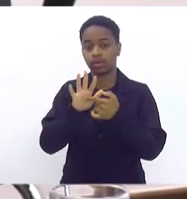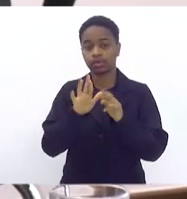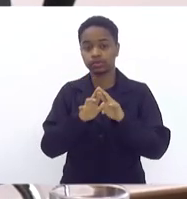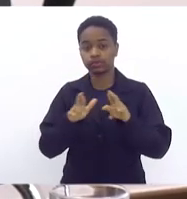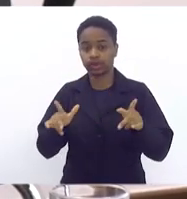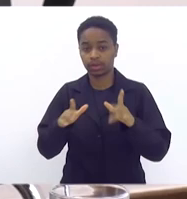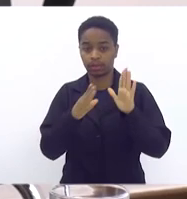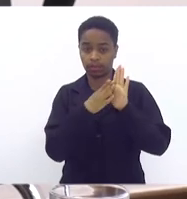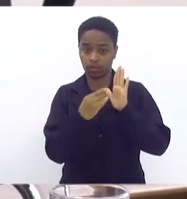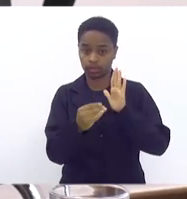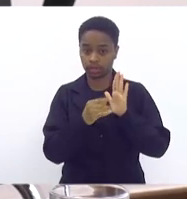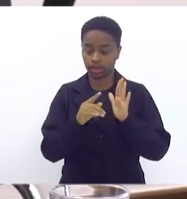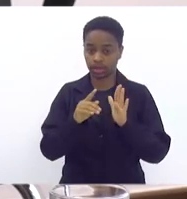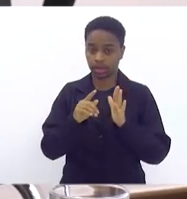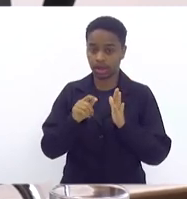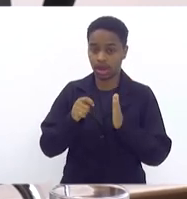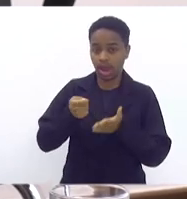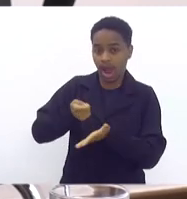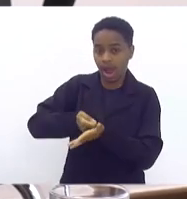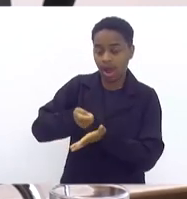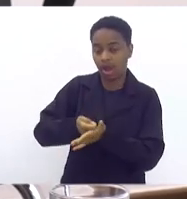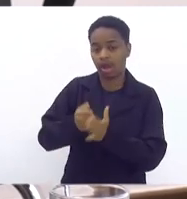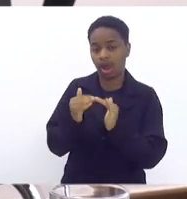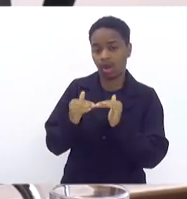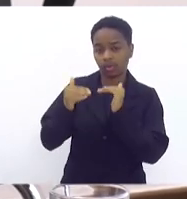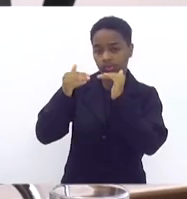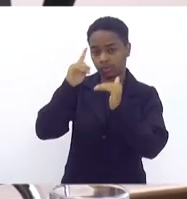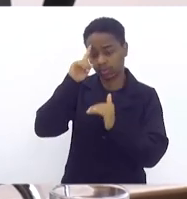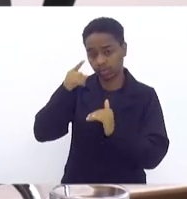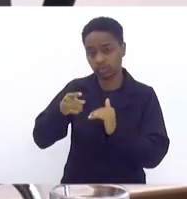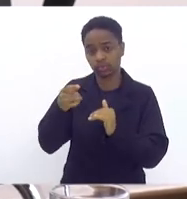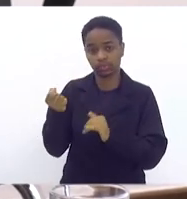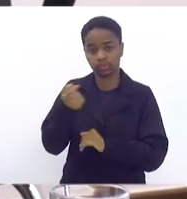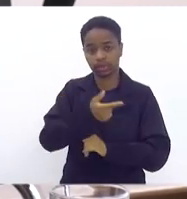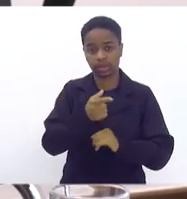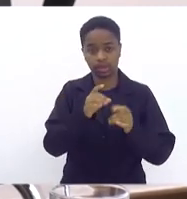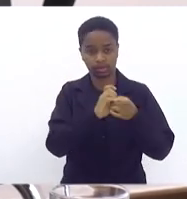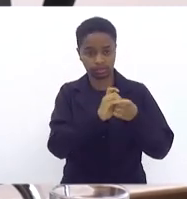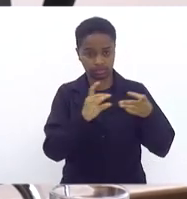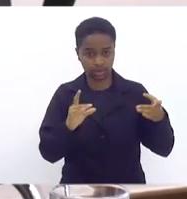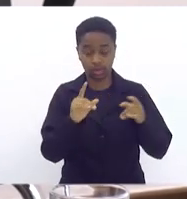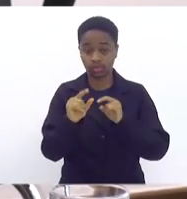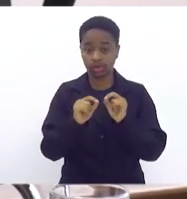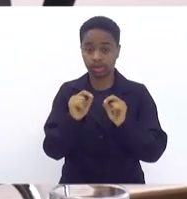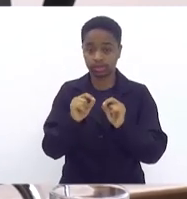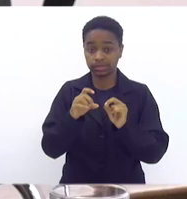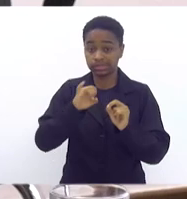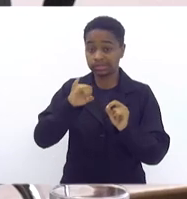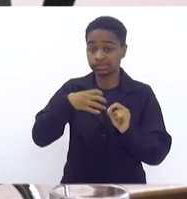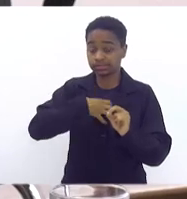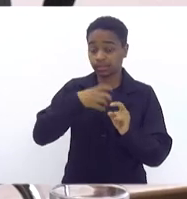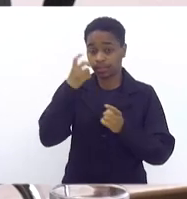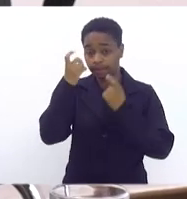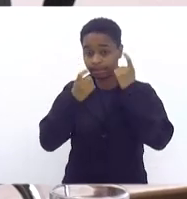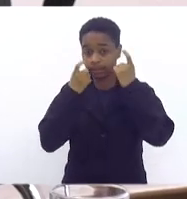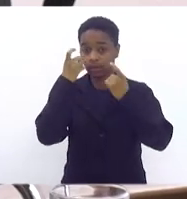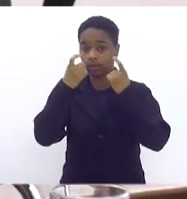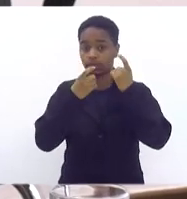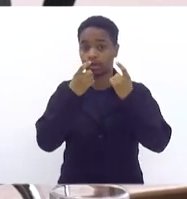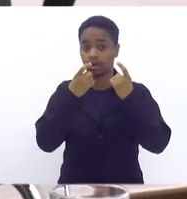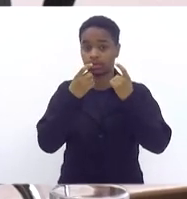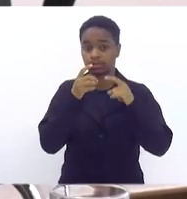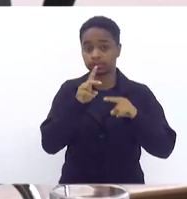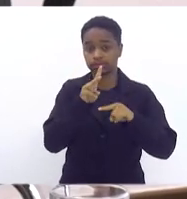autoritário de processo penal para um modelo eh democrático de processo penal é a preocupação que ele tem com a